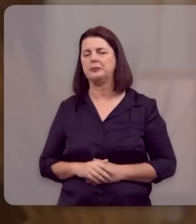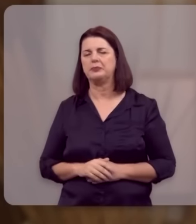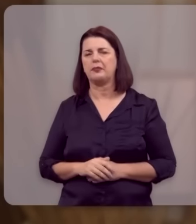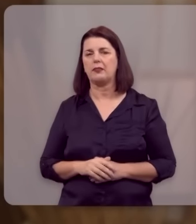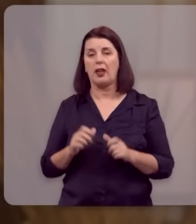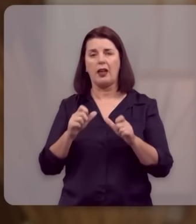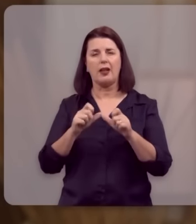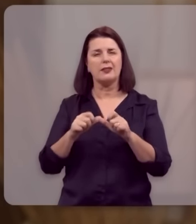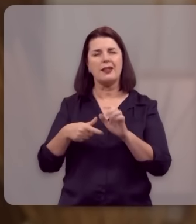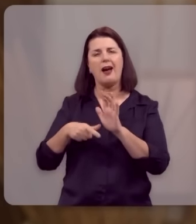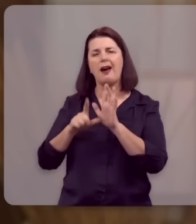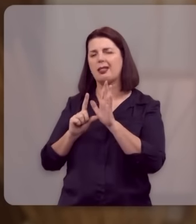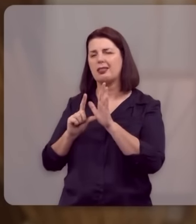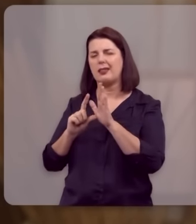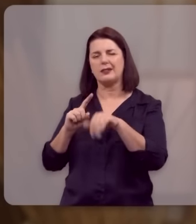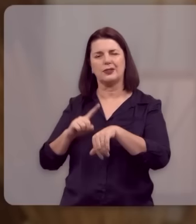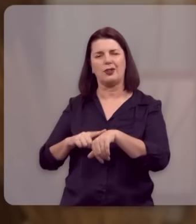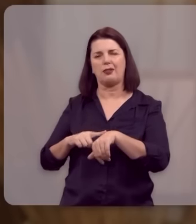ele está além do tempo.